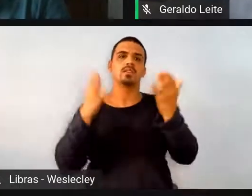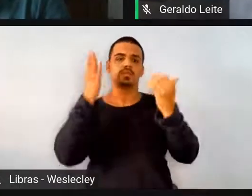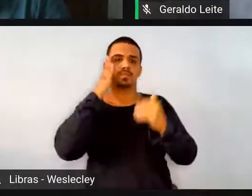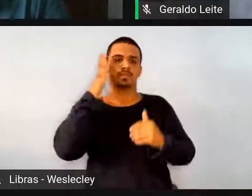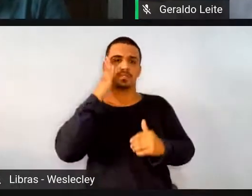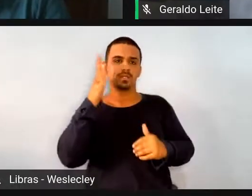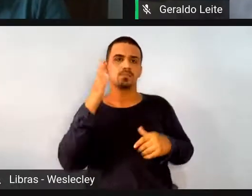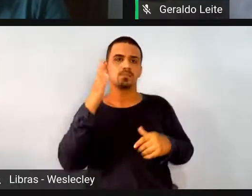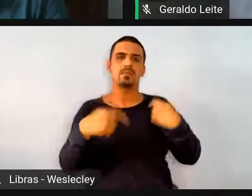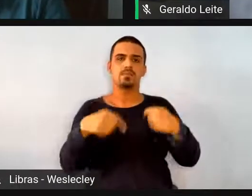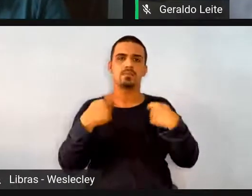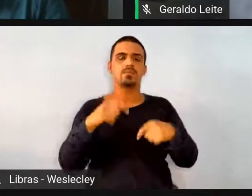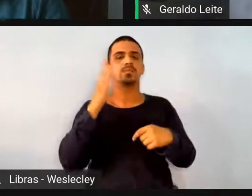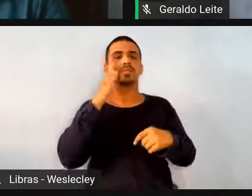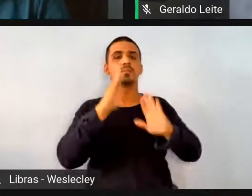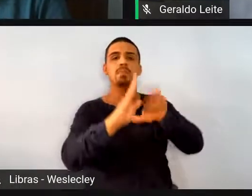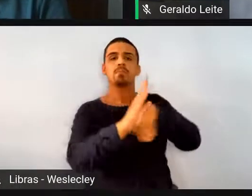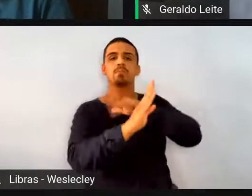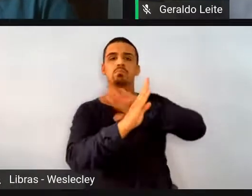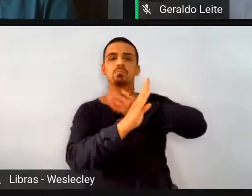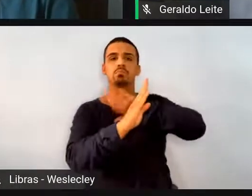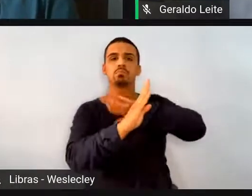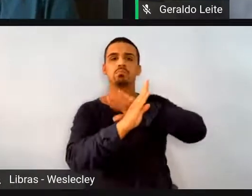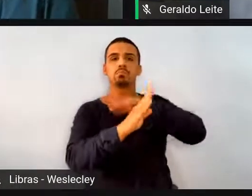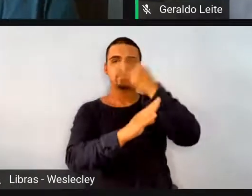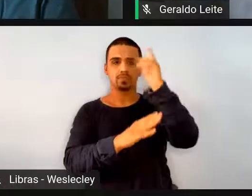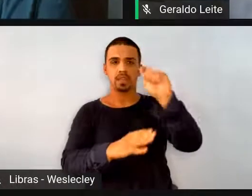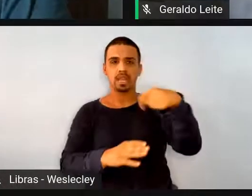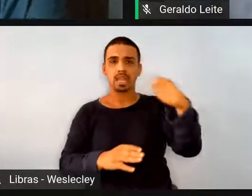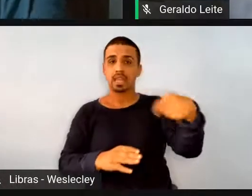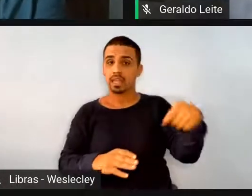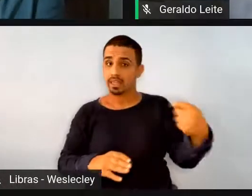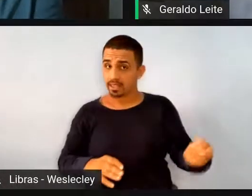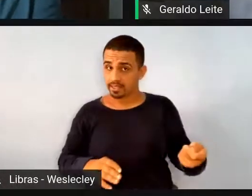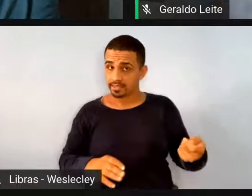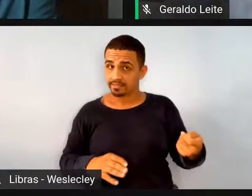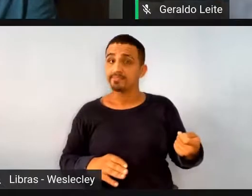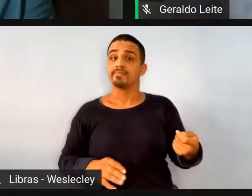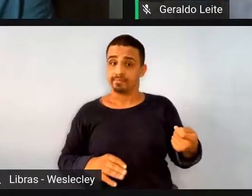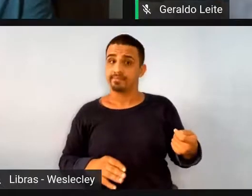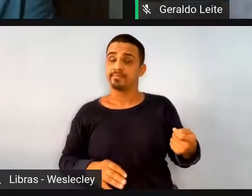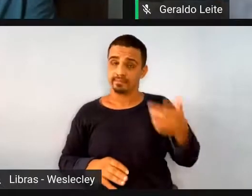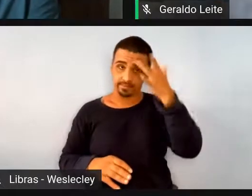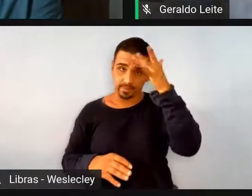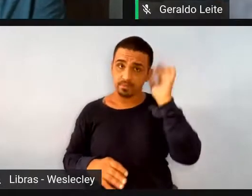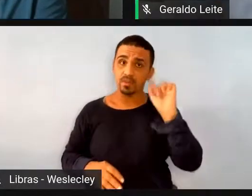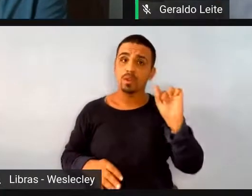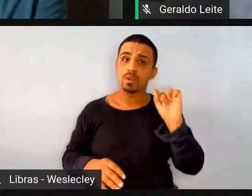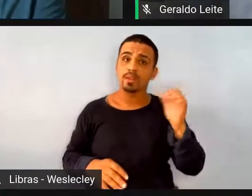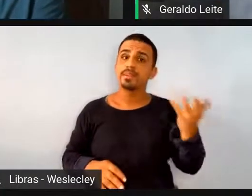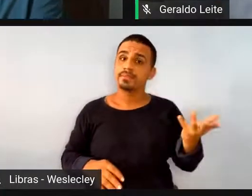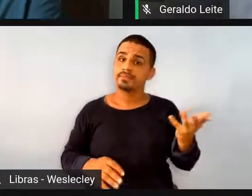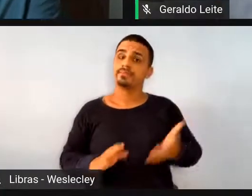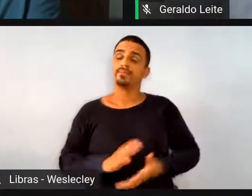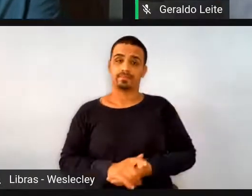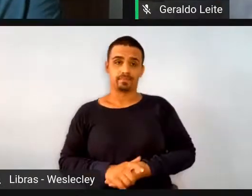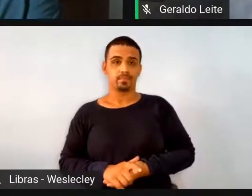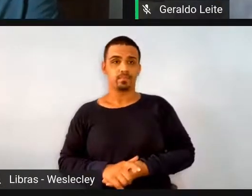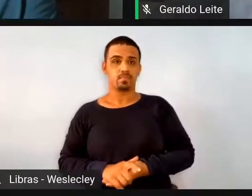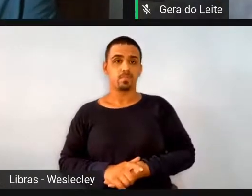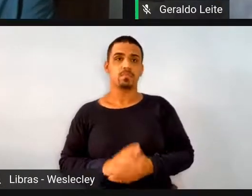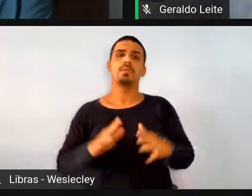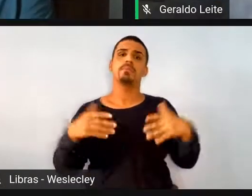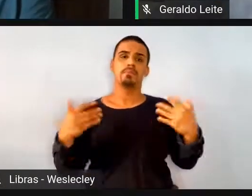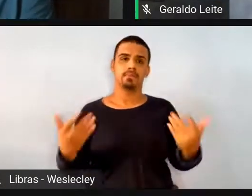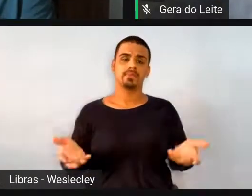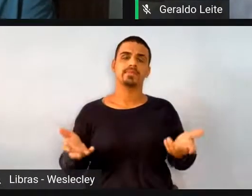preciso ver quem está por trás deles, e isso não é fácil de fazer, ainda mais quando se trata de atividades ilícitas. Tá? Mas é